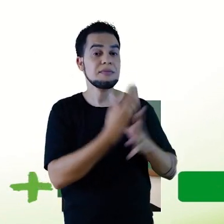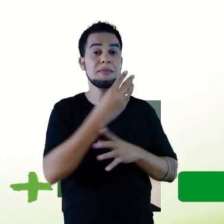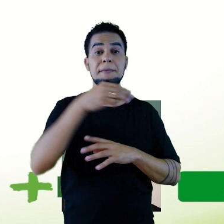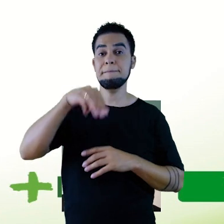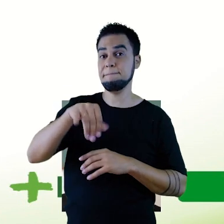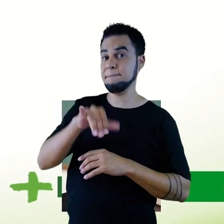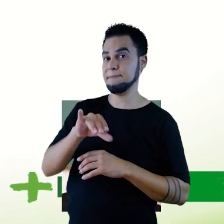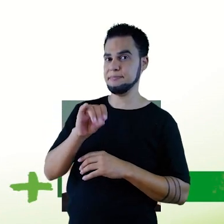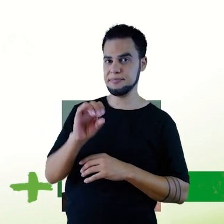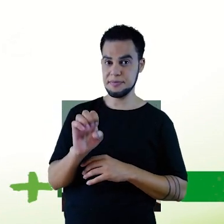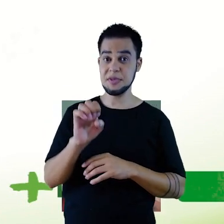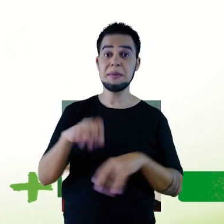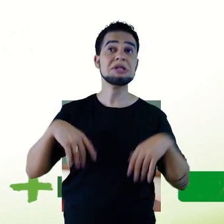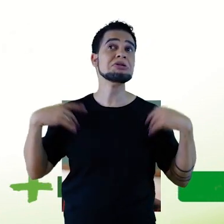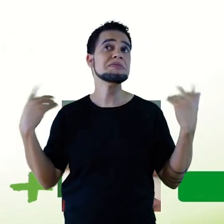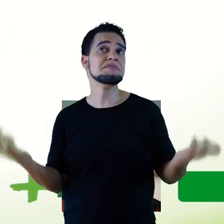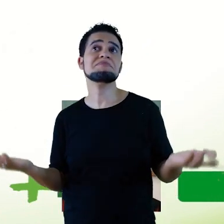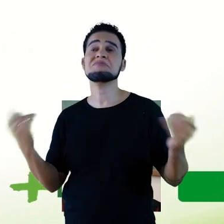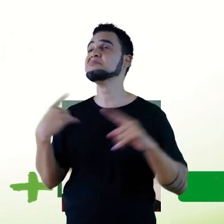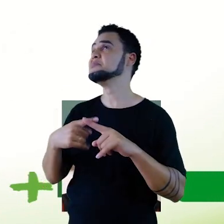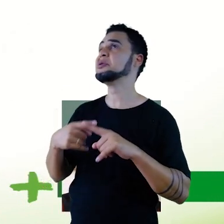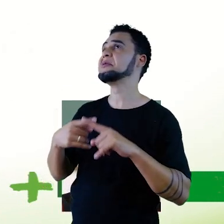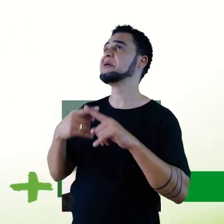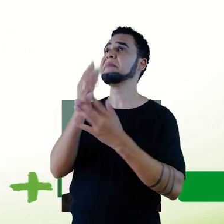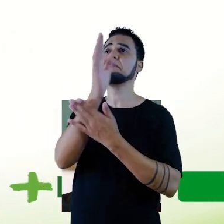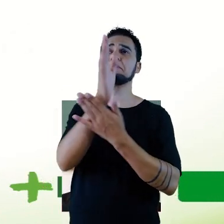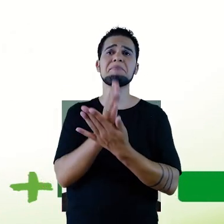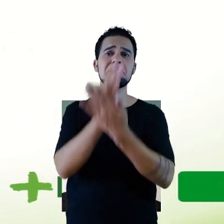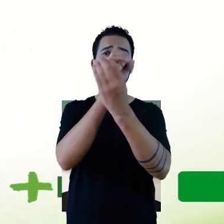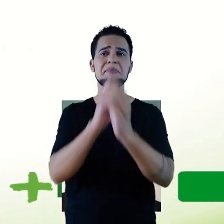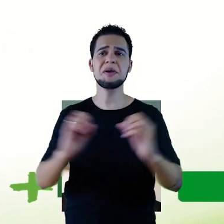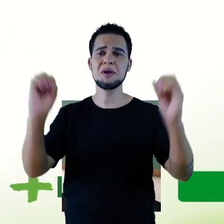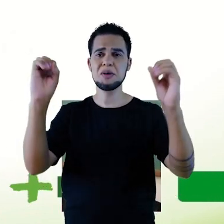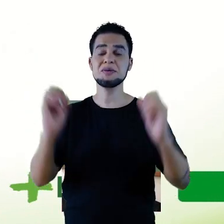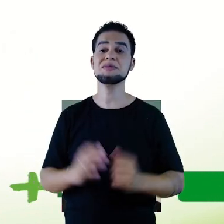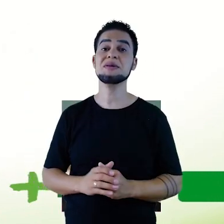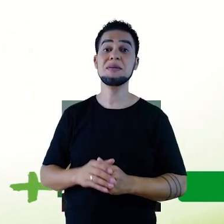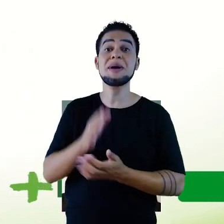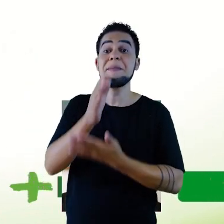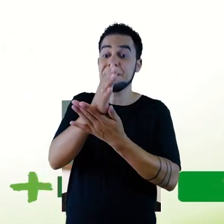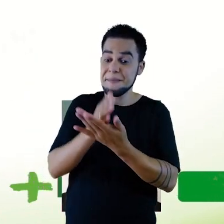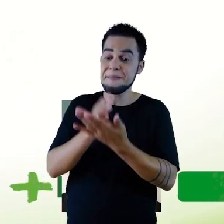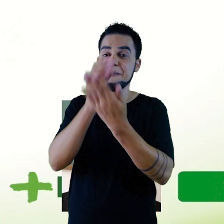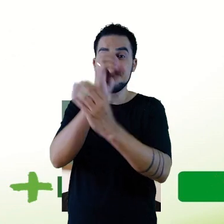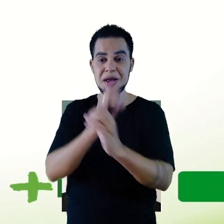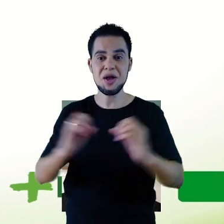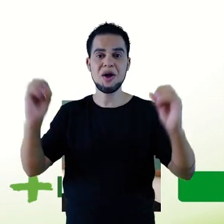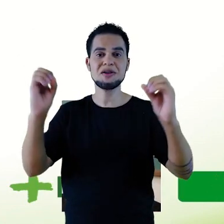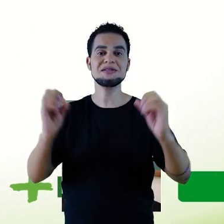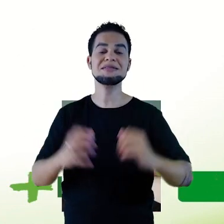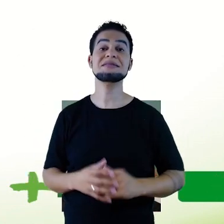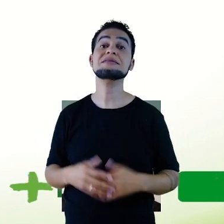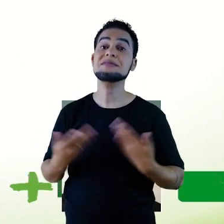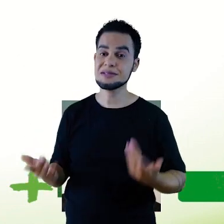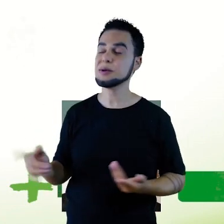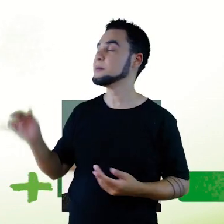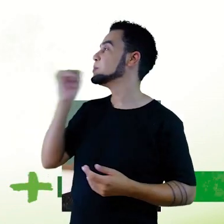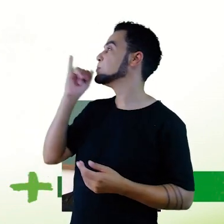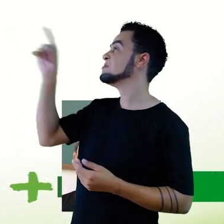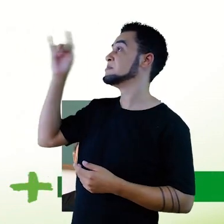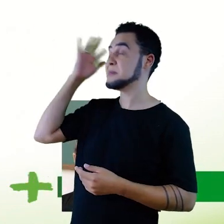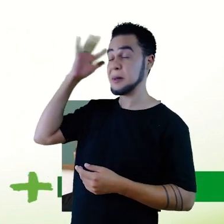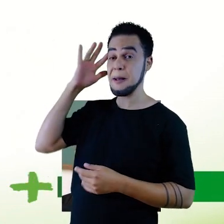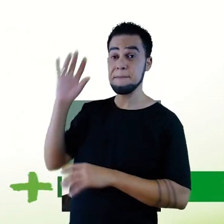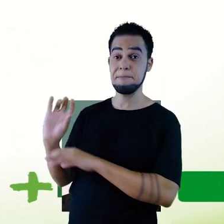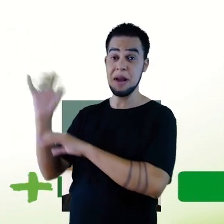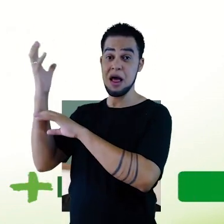meiose. Aí você vai falar assim, tá, mas e daí? Por que é meiose? Pelo nome, ó, meio. Então vamos supor, essa planta aqui tem